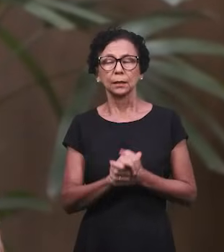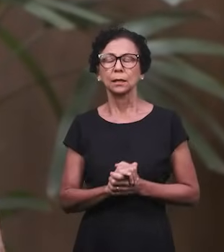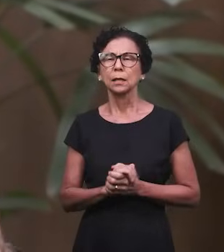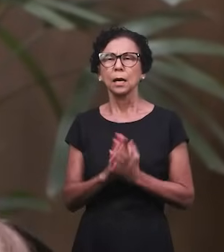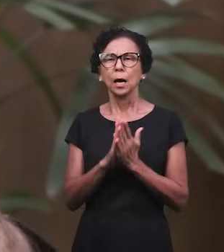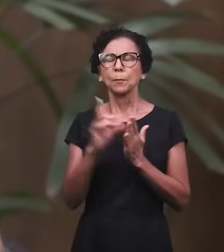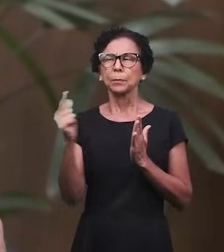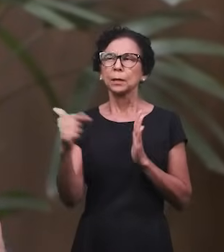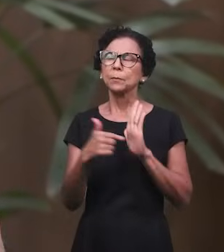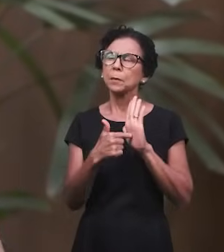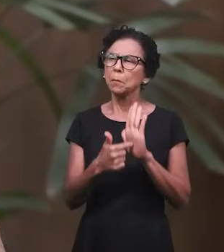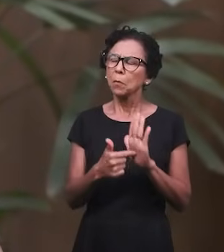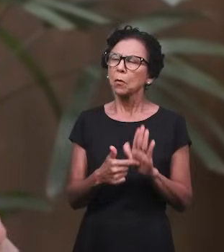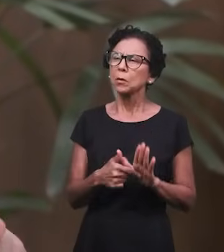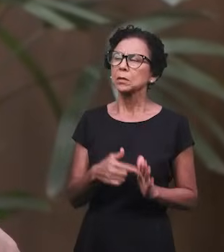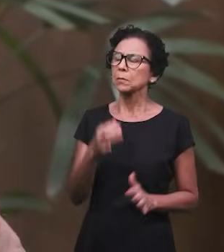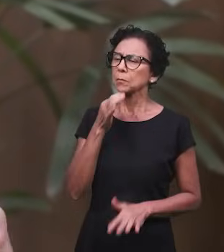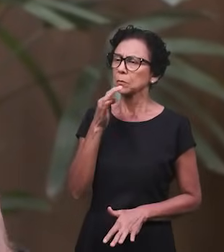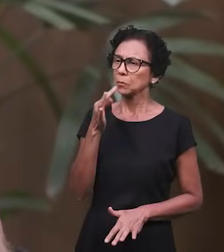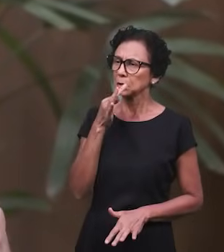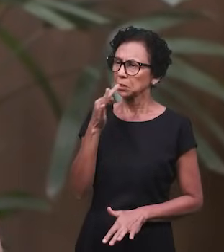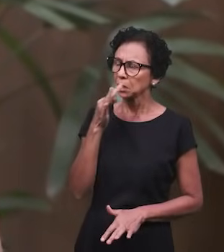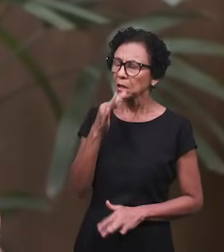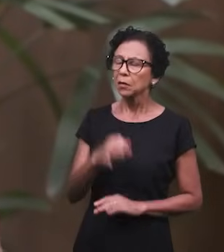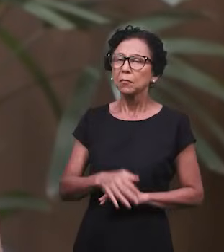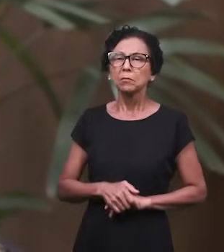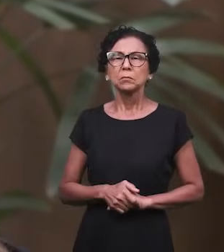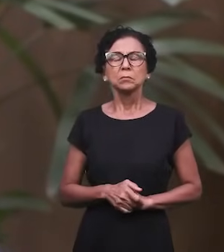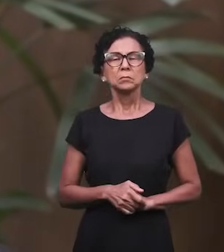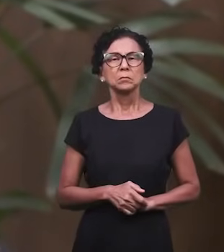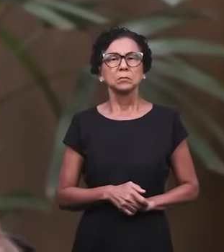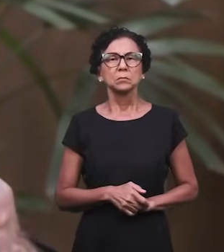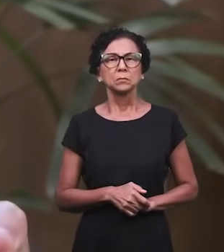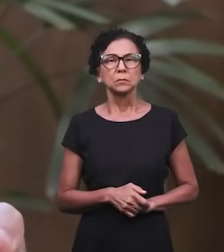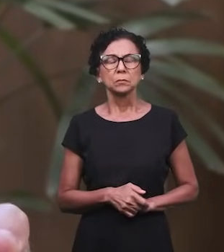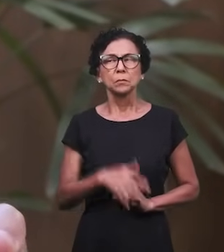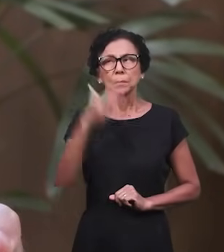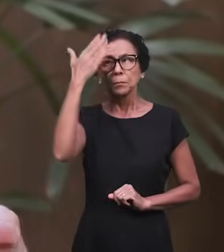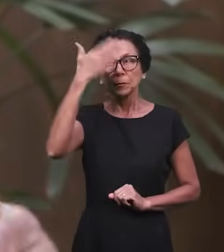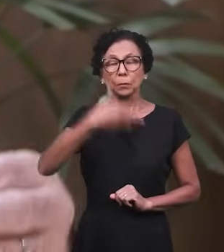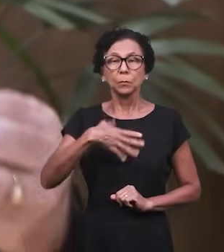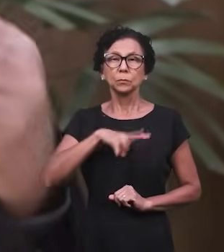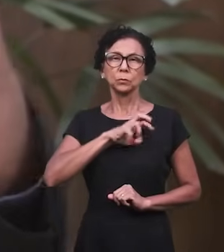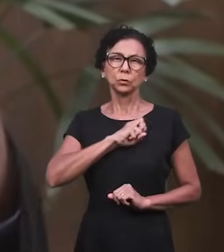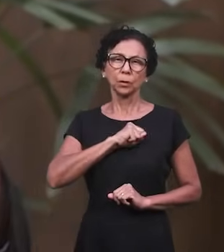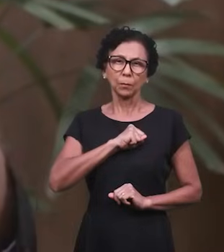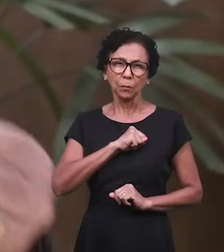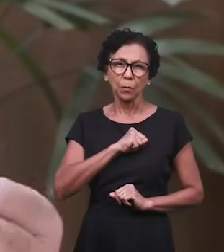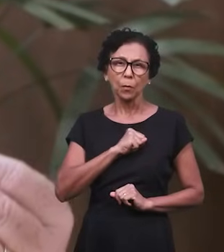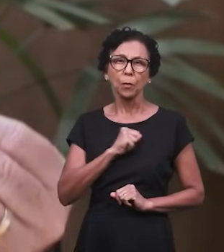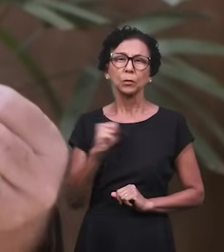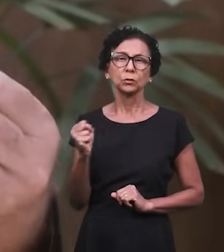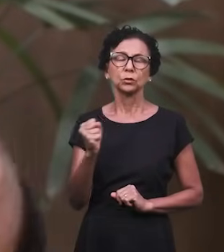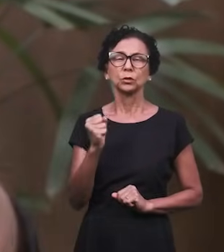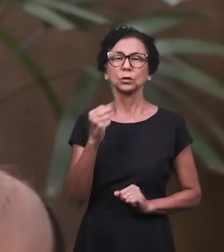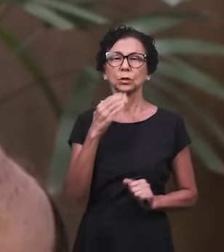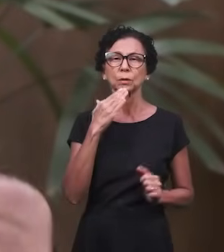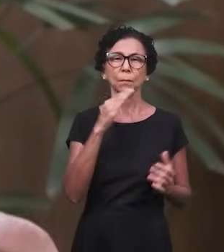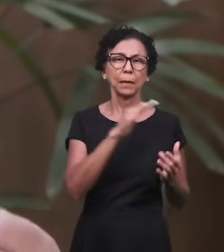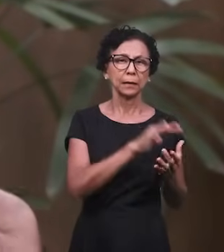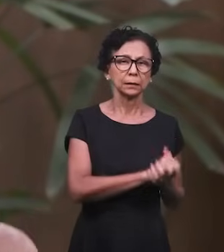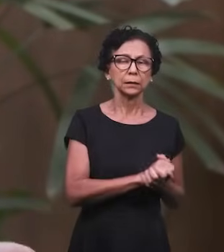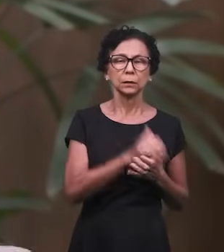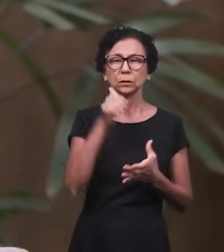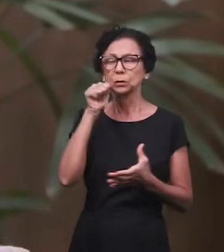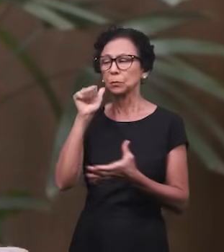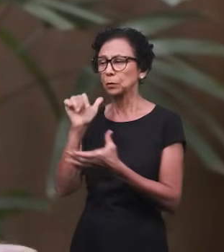mim um dos maiores uma das maiores demonstração de amor do marido pela esposa de um